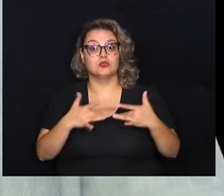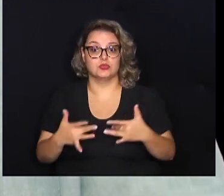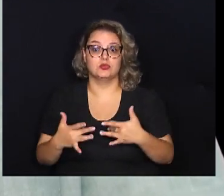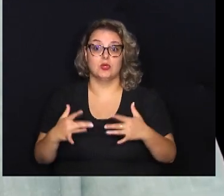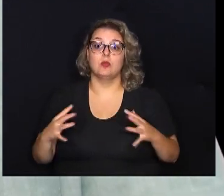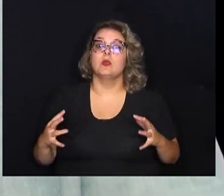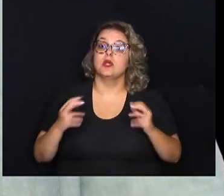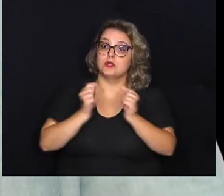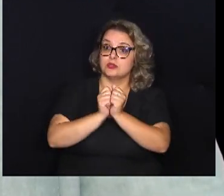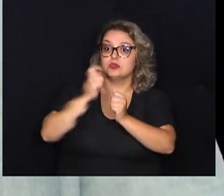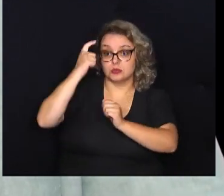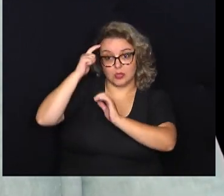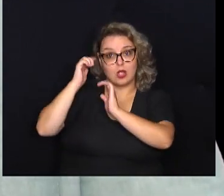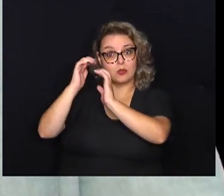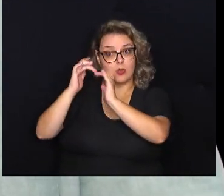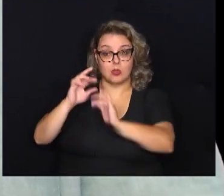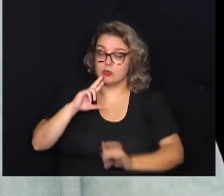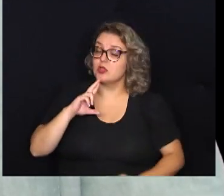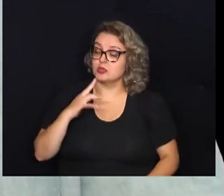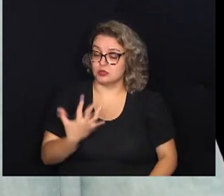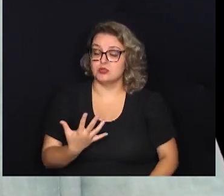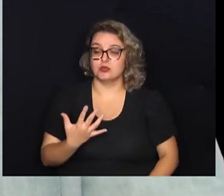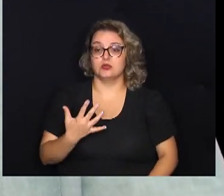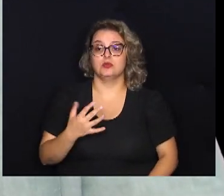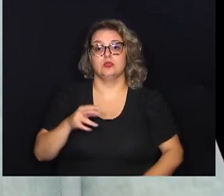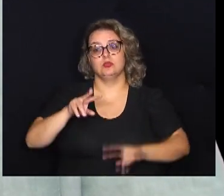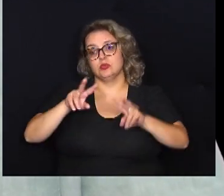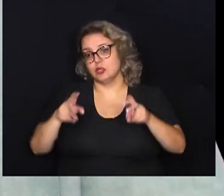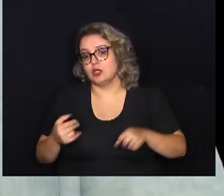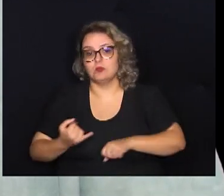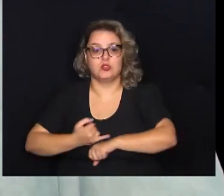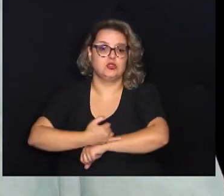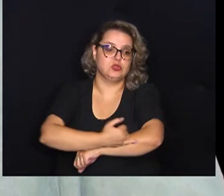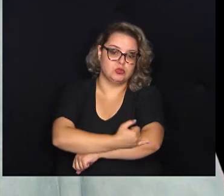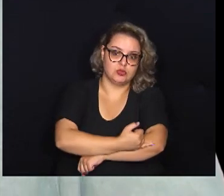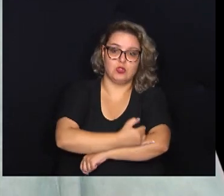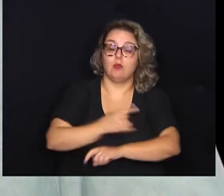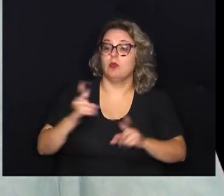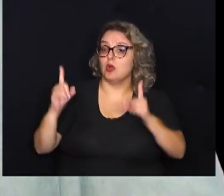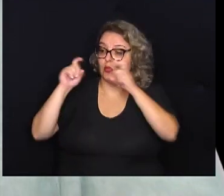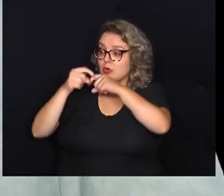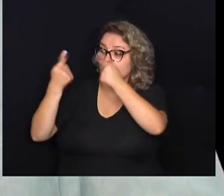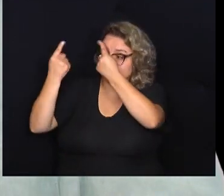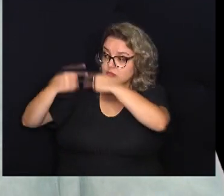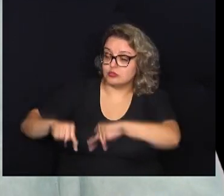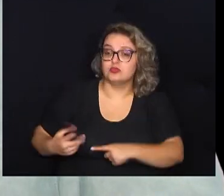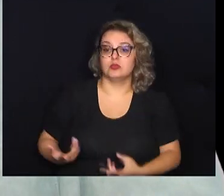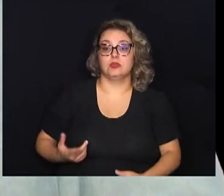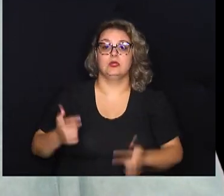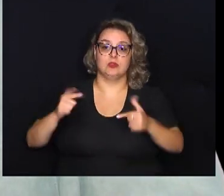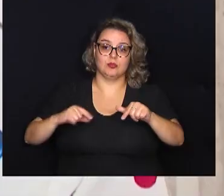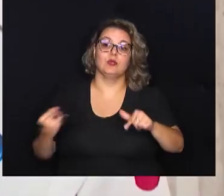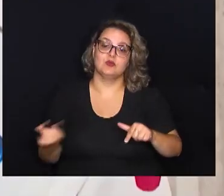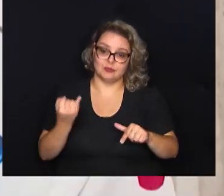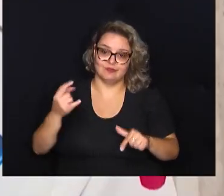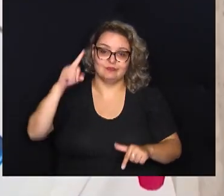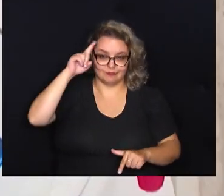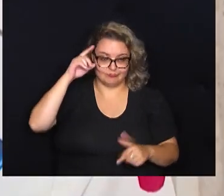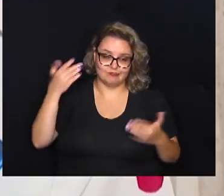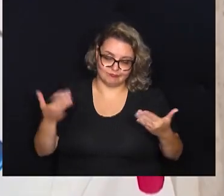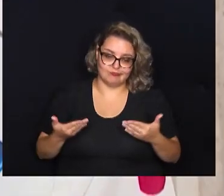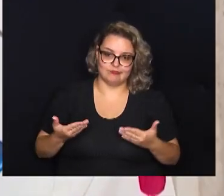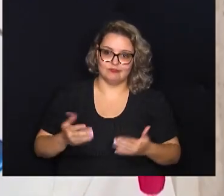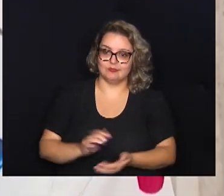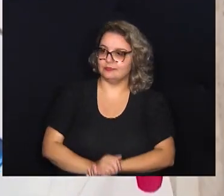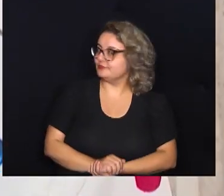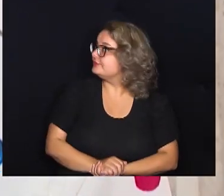juntos pensarmos soluções para as questões de infraestrutura, para os desafios que aquele espaço tão importante tem no dia de hoje. Dar